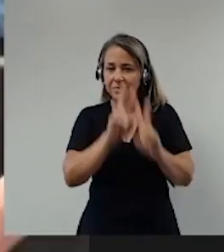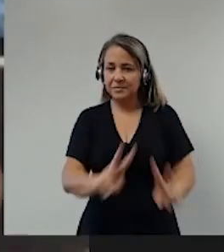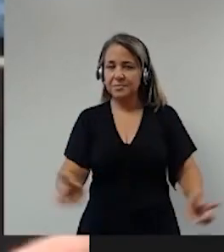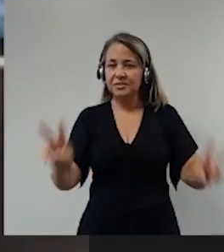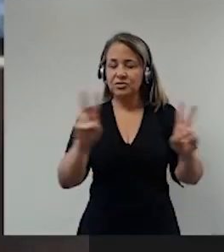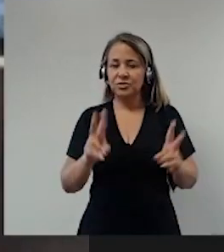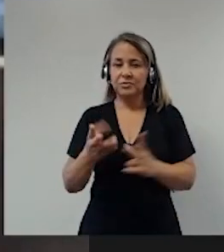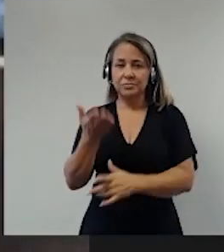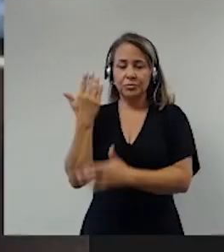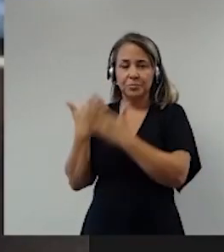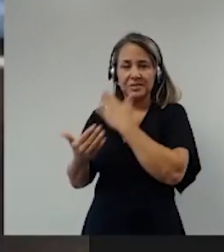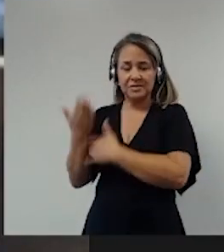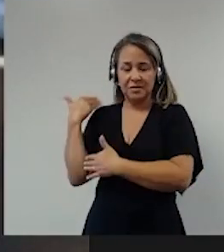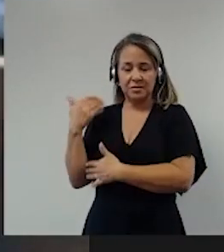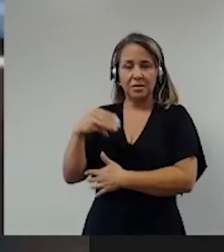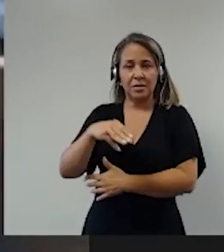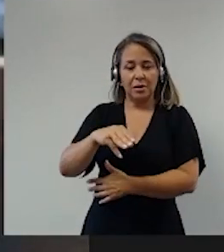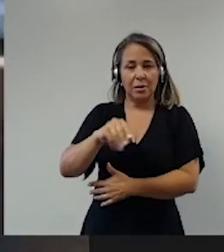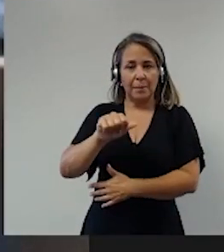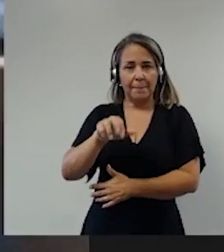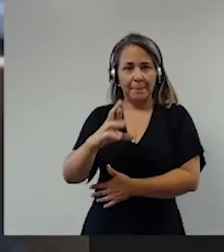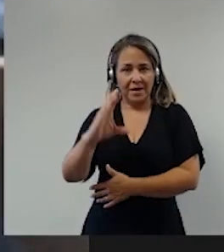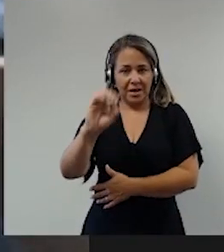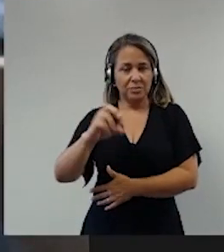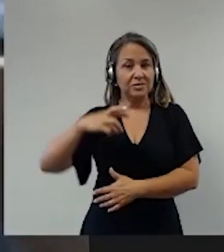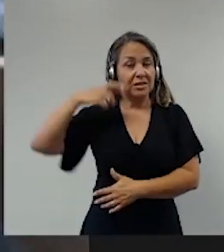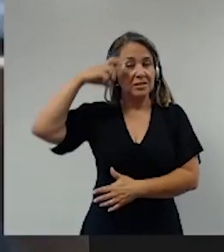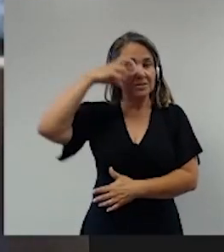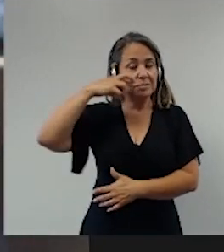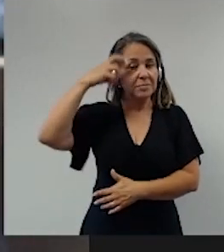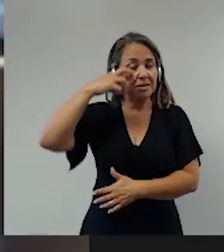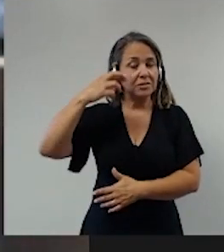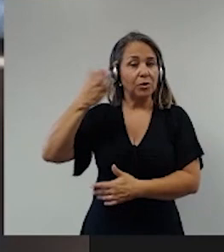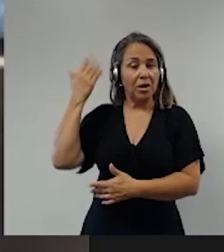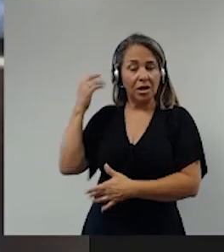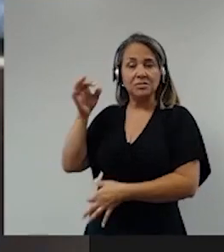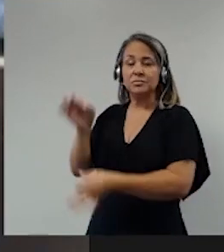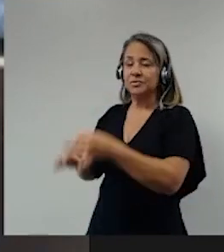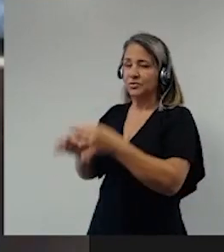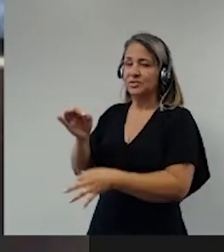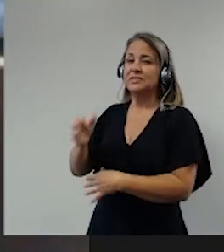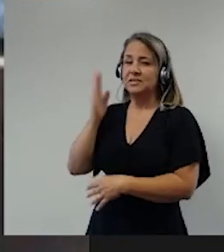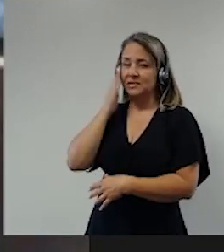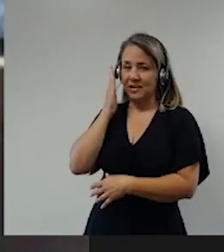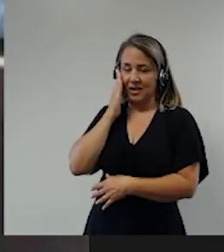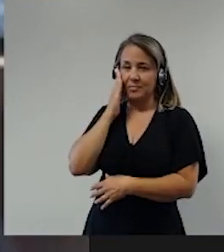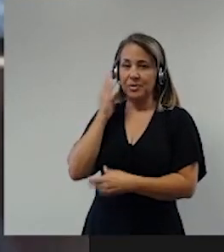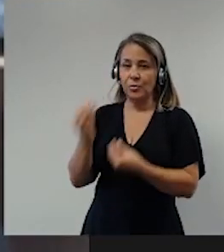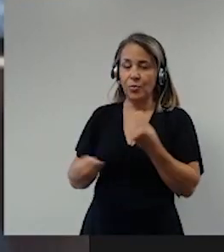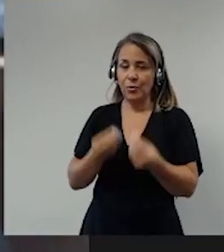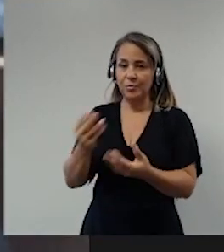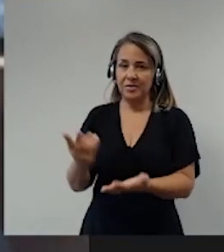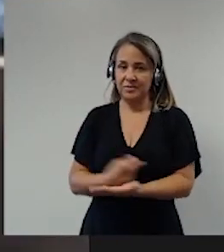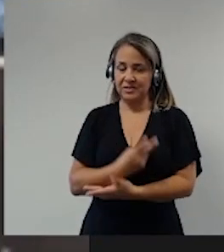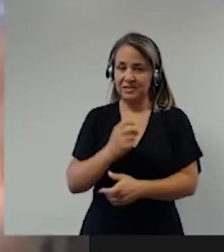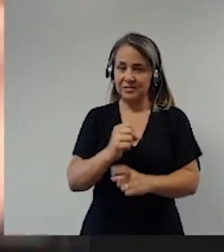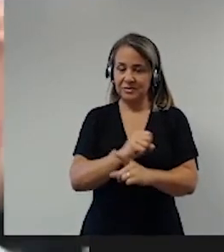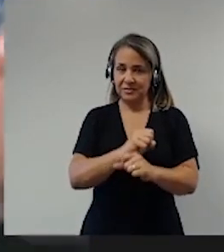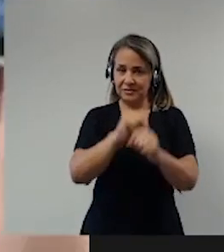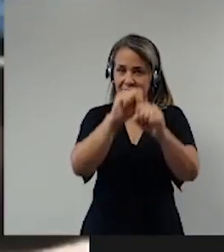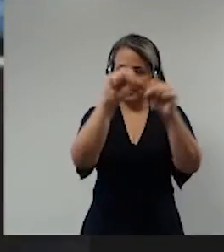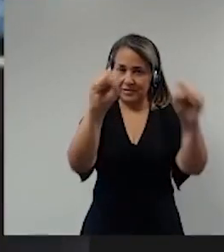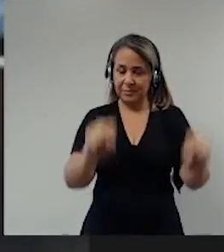do passado. O doutor Marcos, que é desembargador, foi juiz e sabe muito bem como é que funciona esse sistema. Vamos pegar